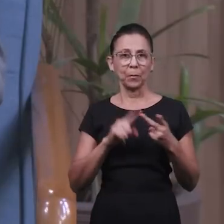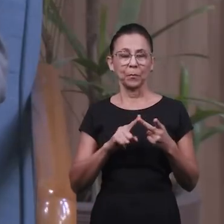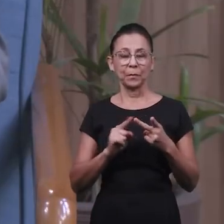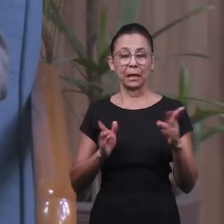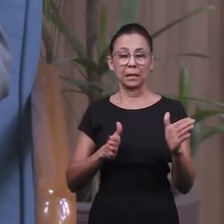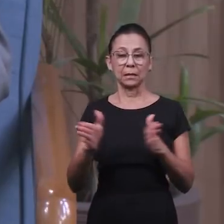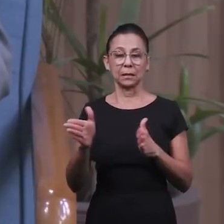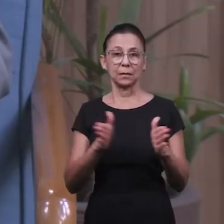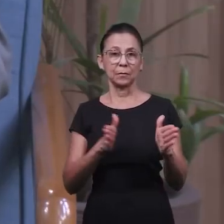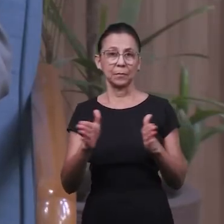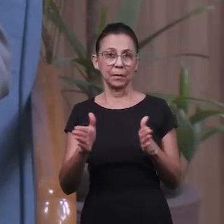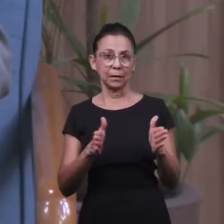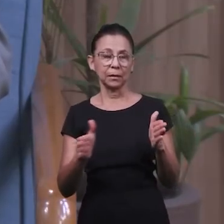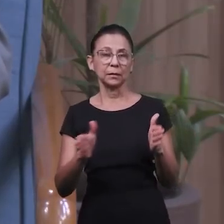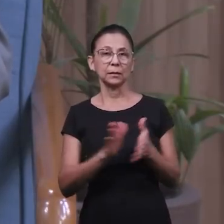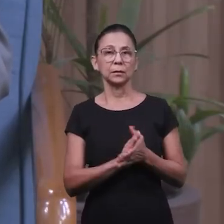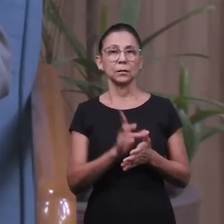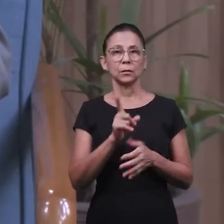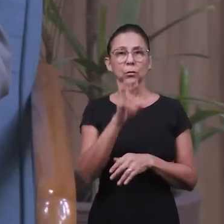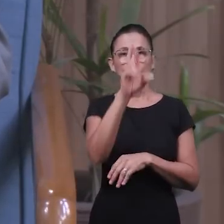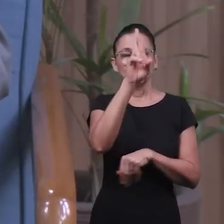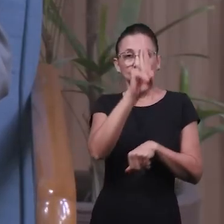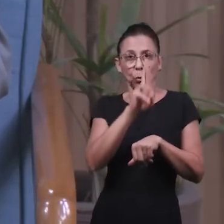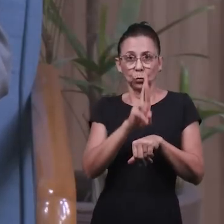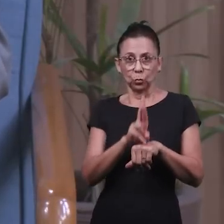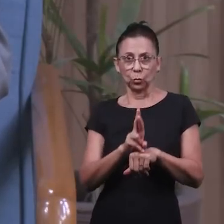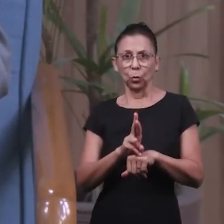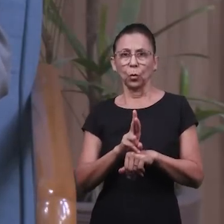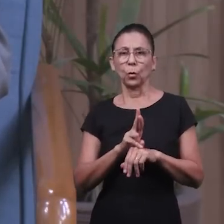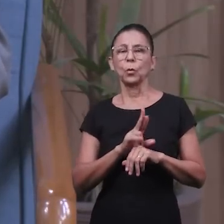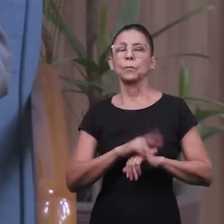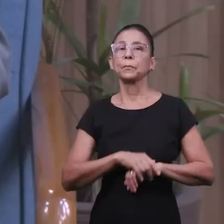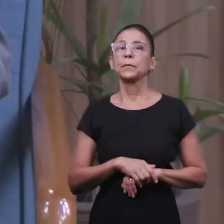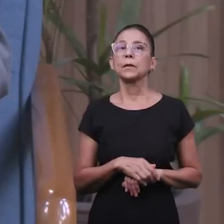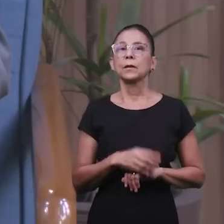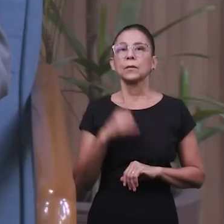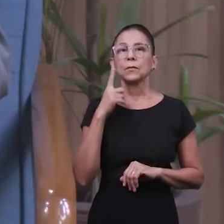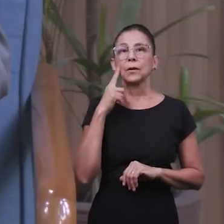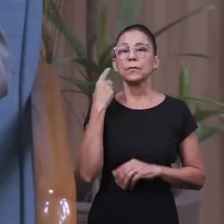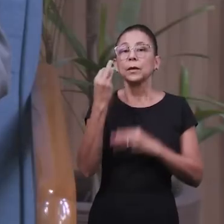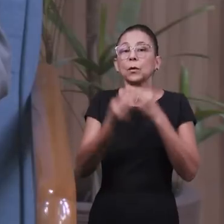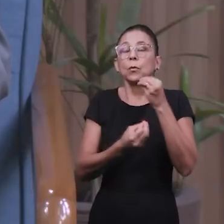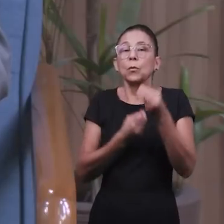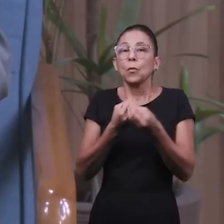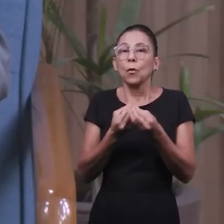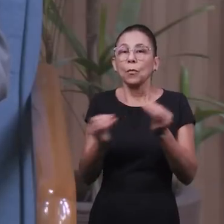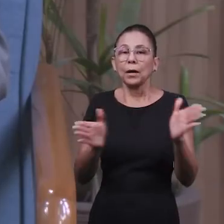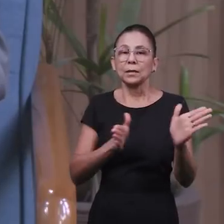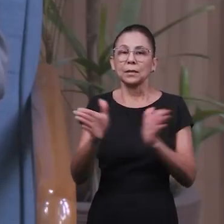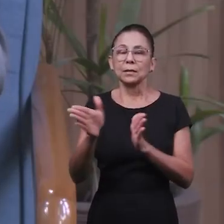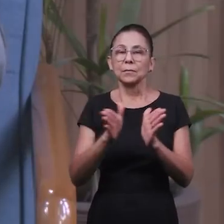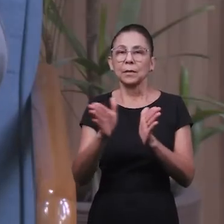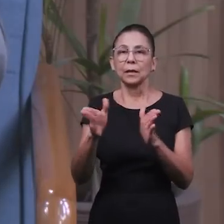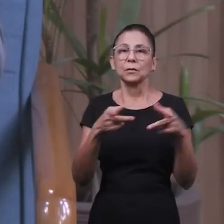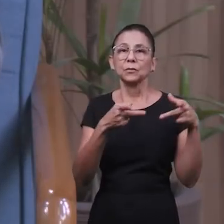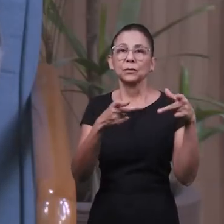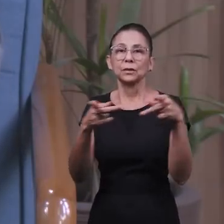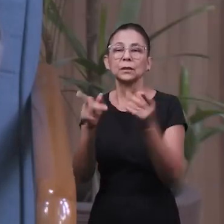quadro Acessibilidade, o Dr. Aaron Freud Santos falará sobre como proceder às visitas